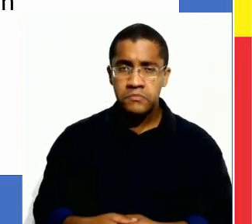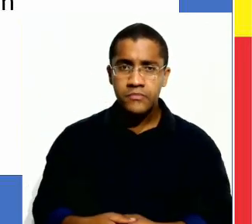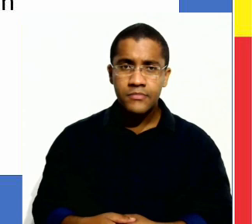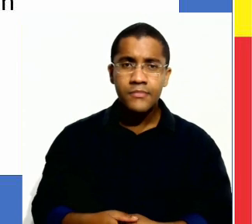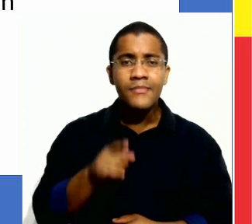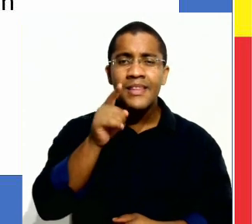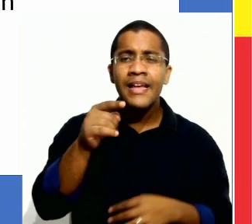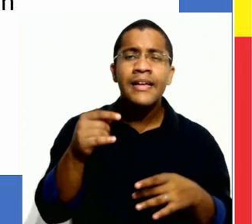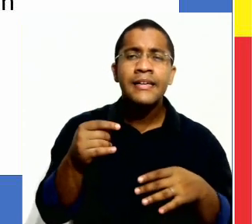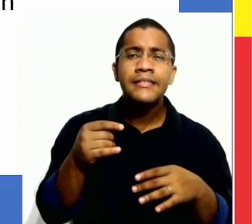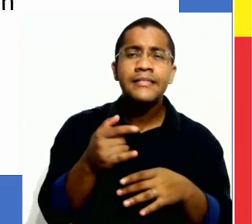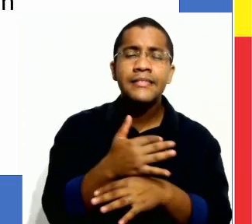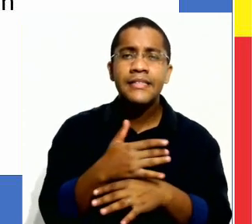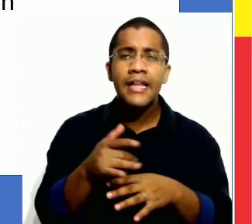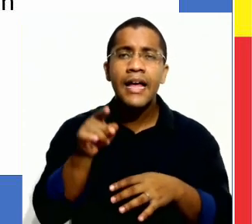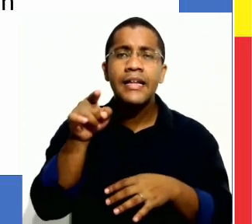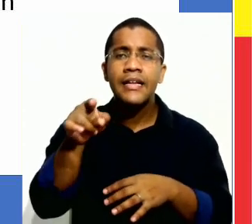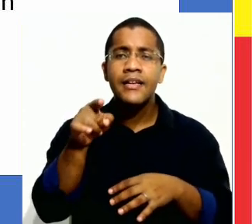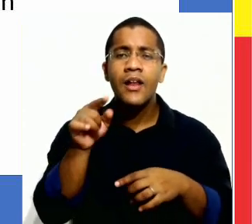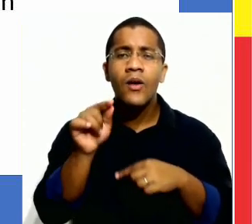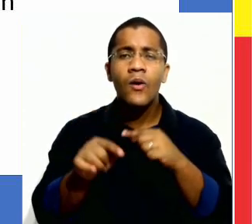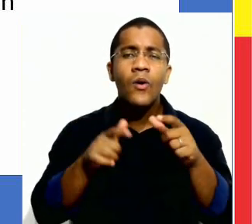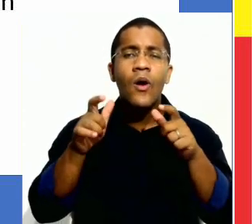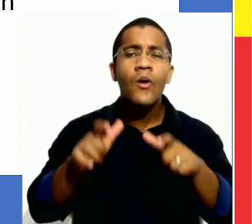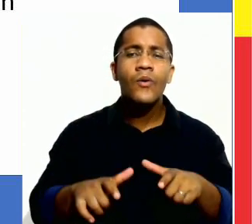de Tombouctou,